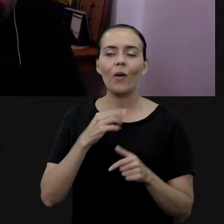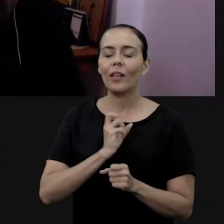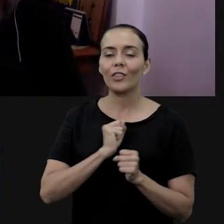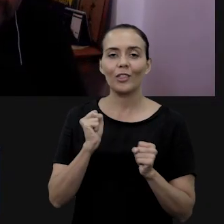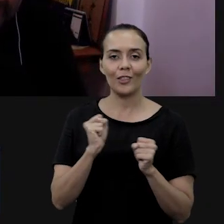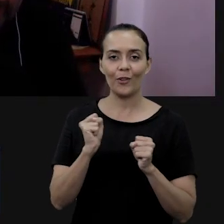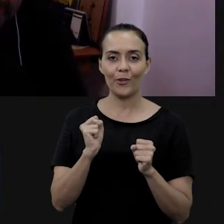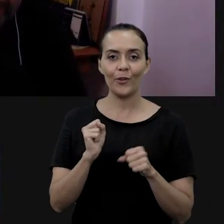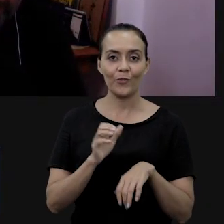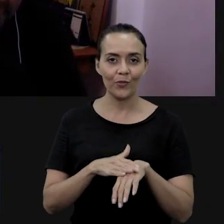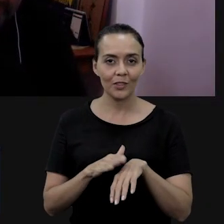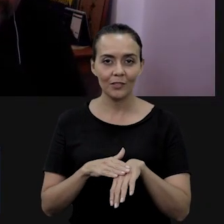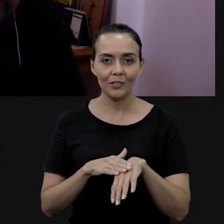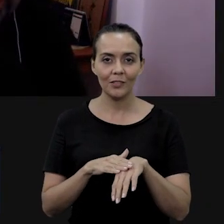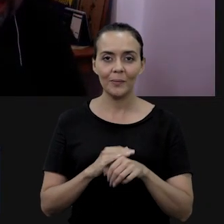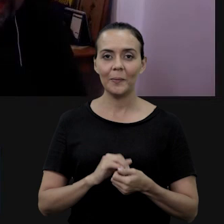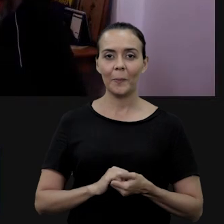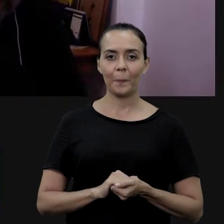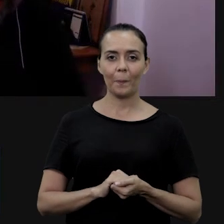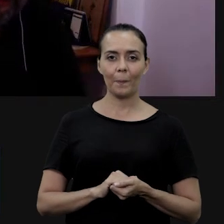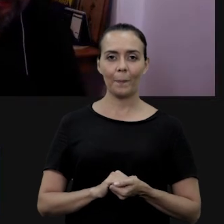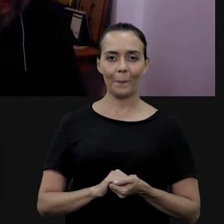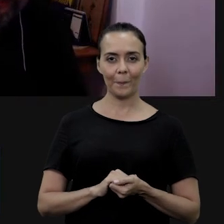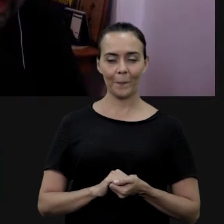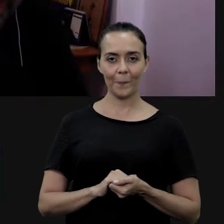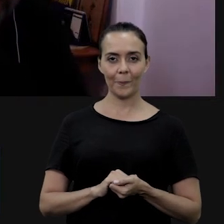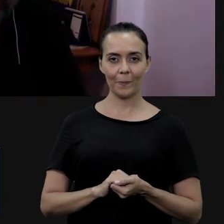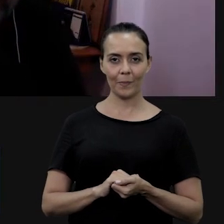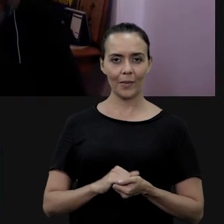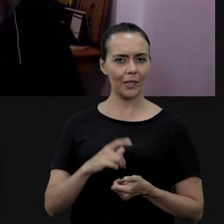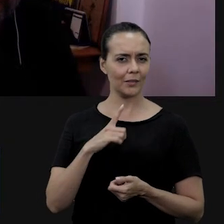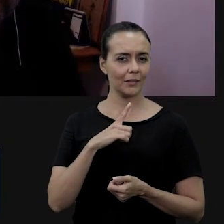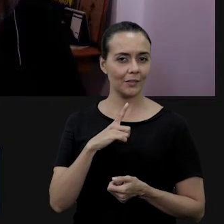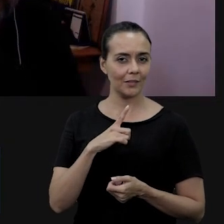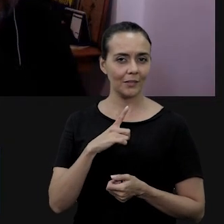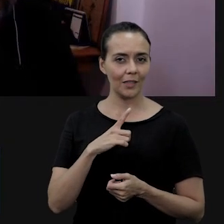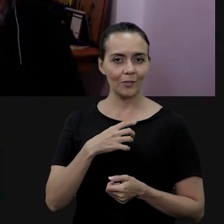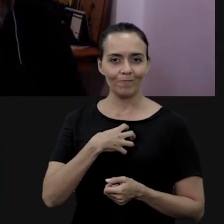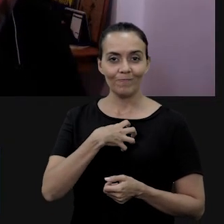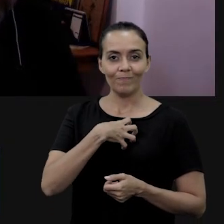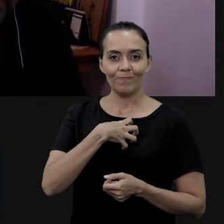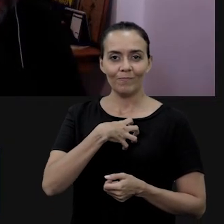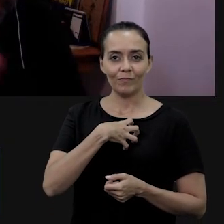que eu adoro fazer, que inclusive acho que tem, de certa forma,